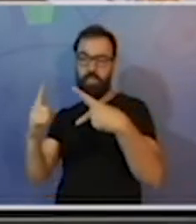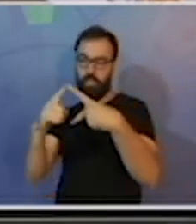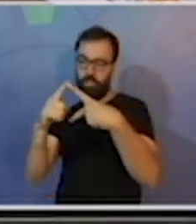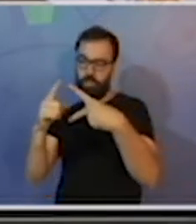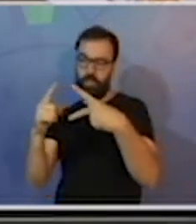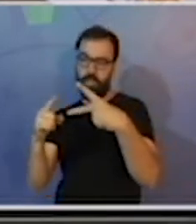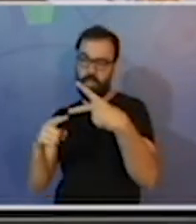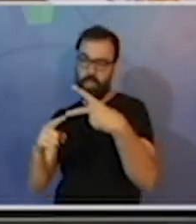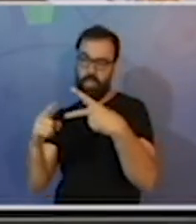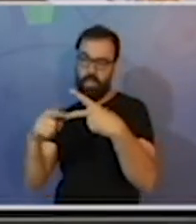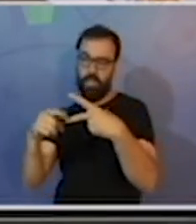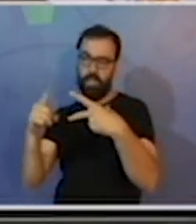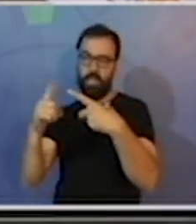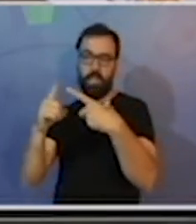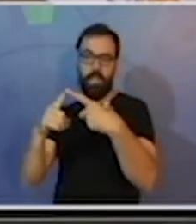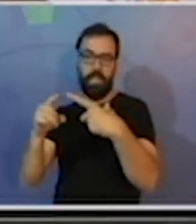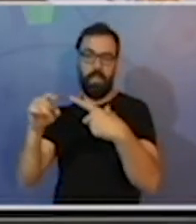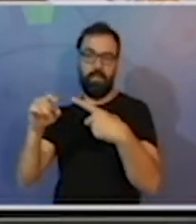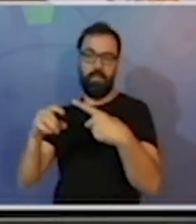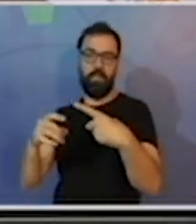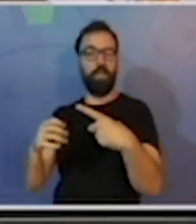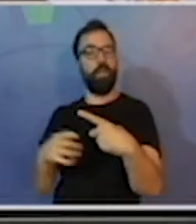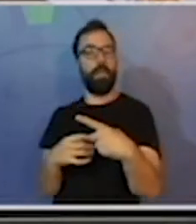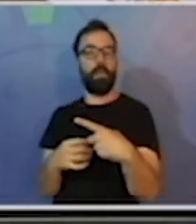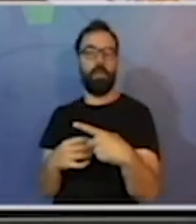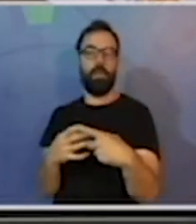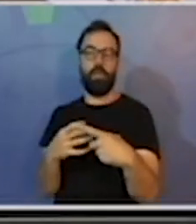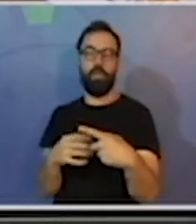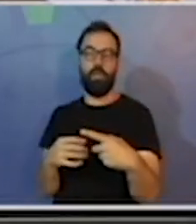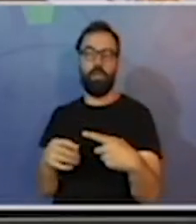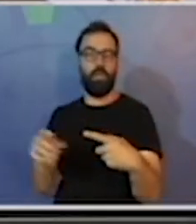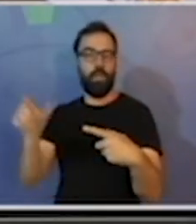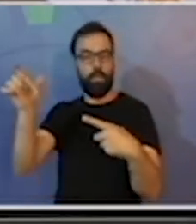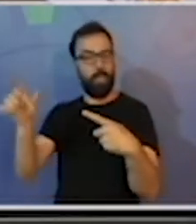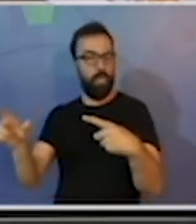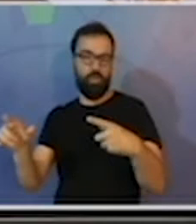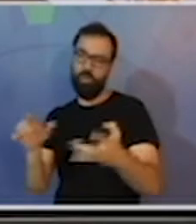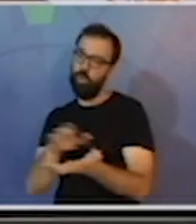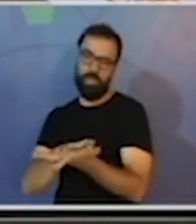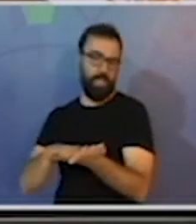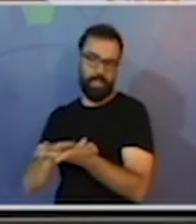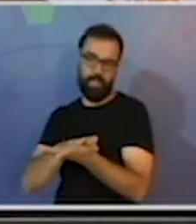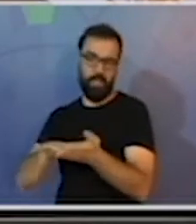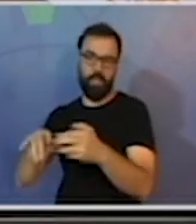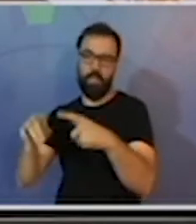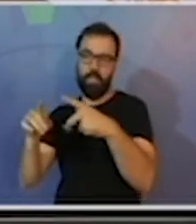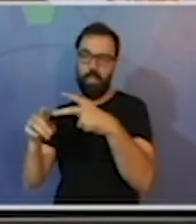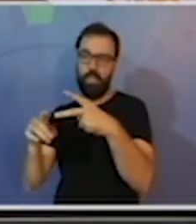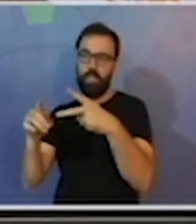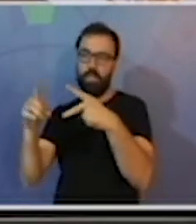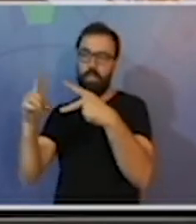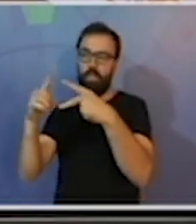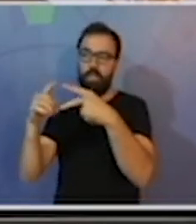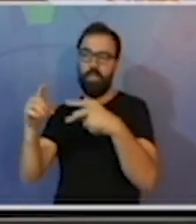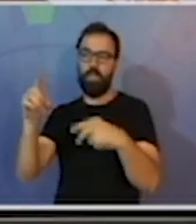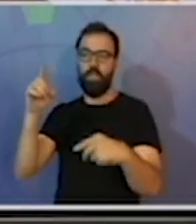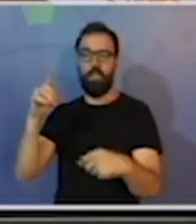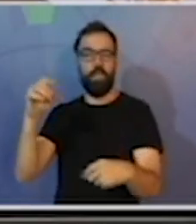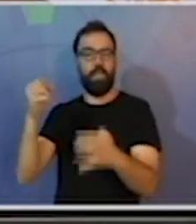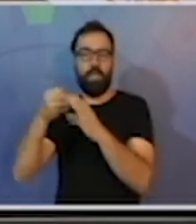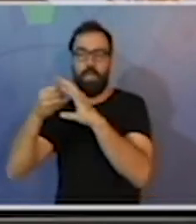é a forma no verbete do dicionário tá é conhecido como